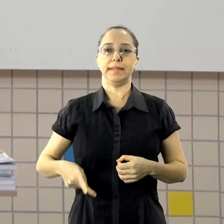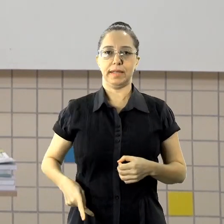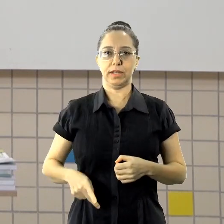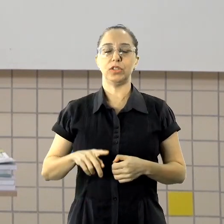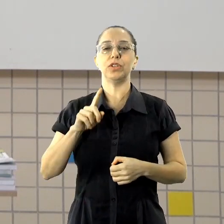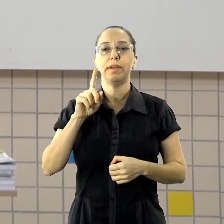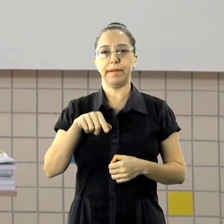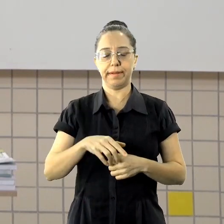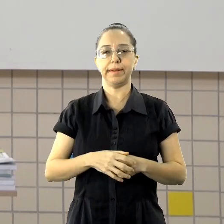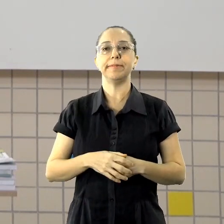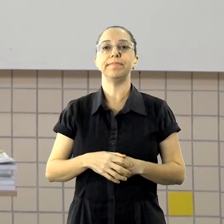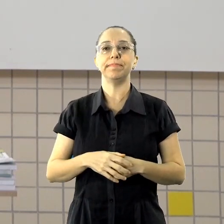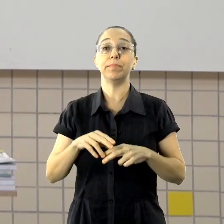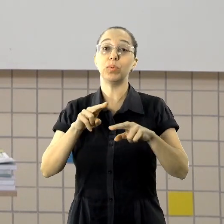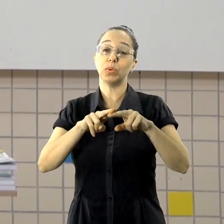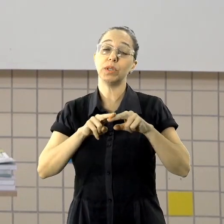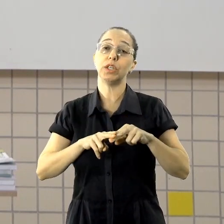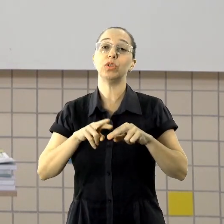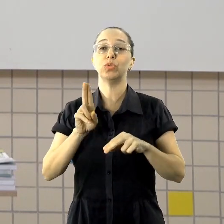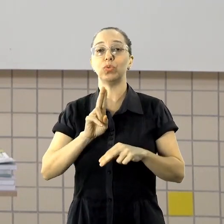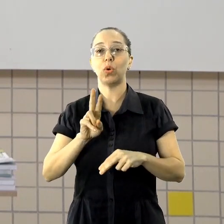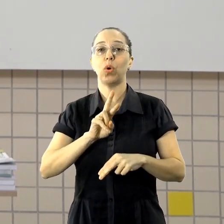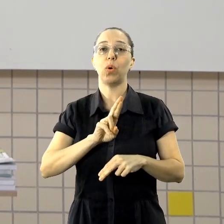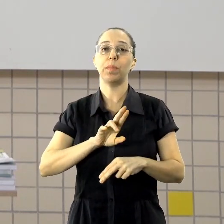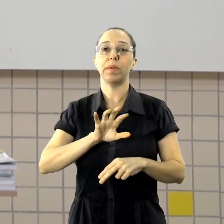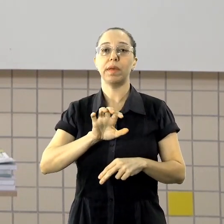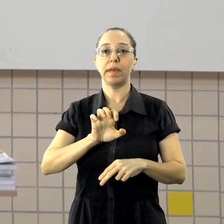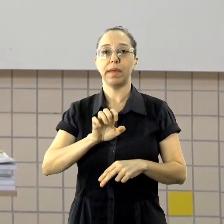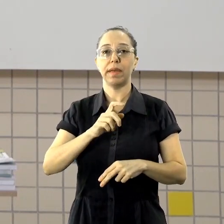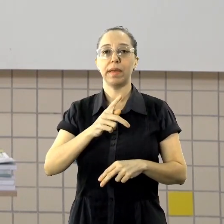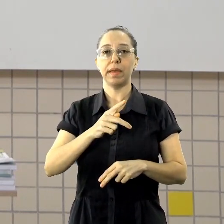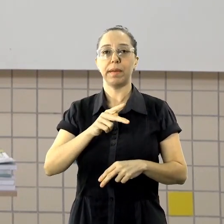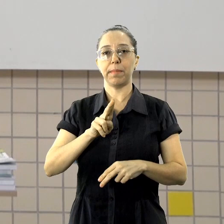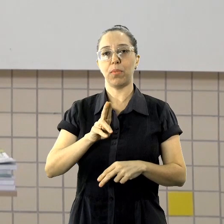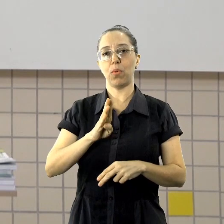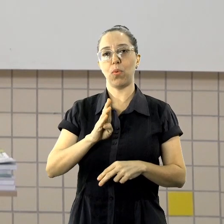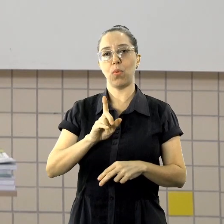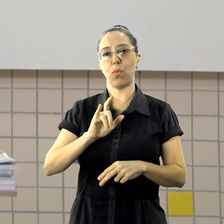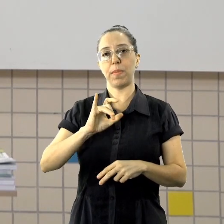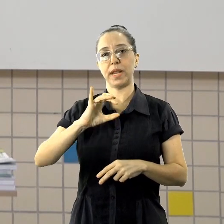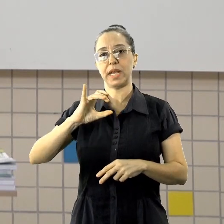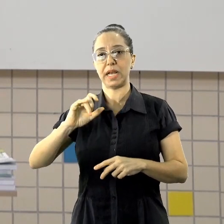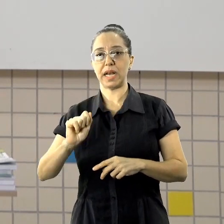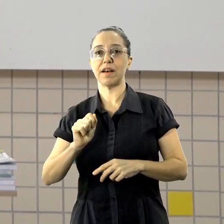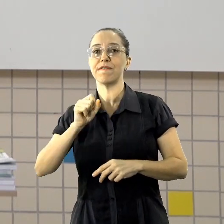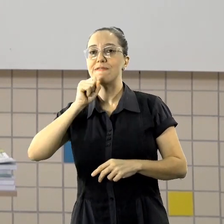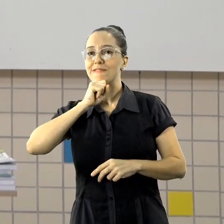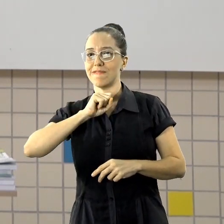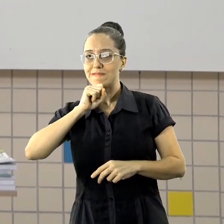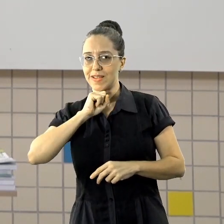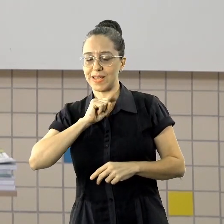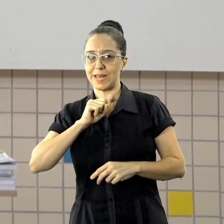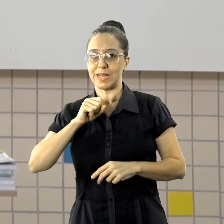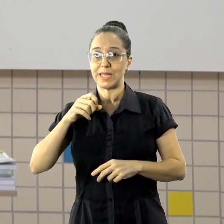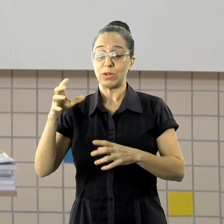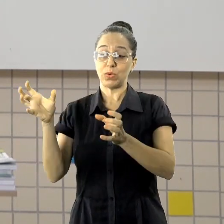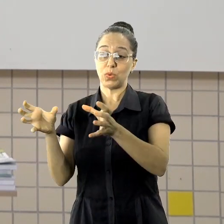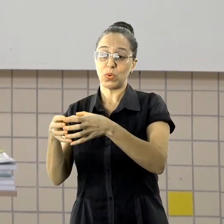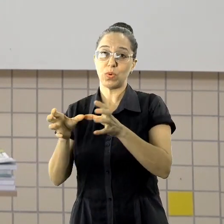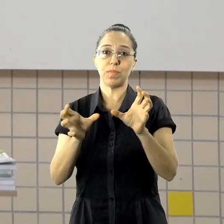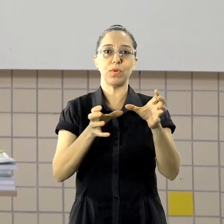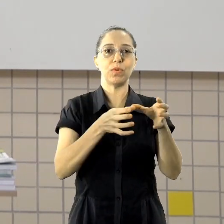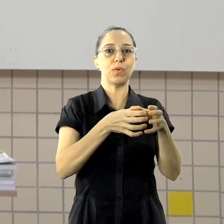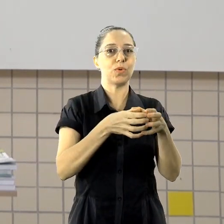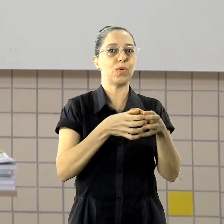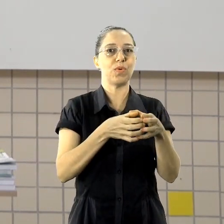chamada República Velha. Com toda certeza, haviam muitos grupos descontentes. Nós vamos citar apenas alguns aqui. Por